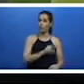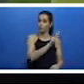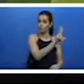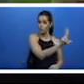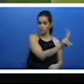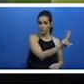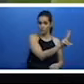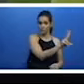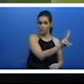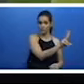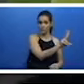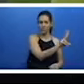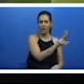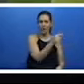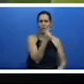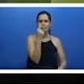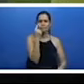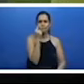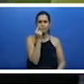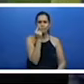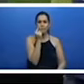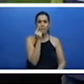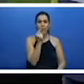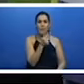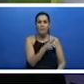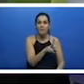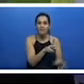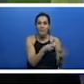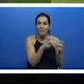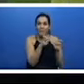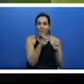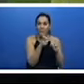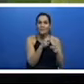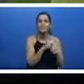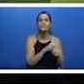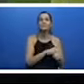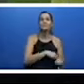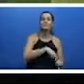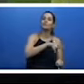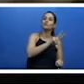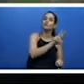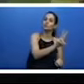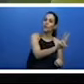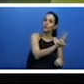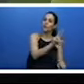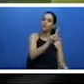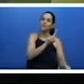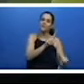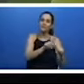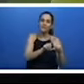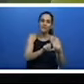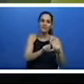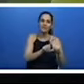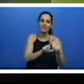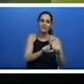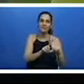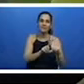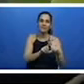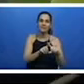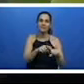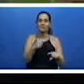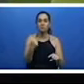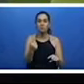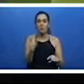2. Olha só, eu posso multiplicar esse por esse e dividir por